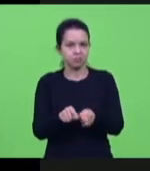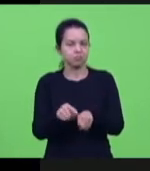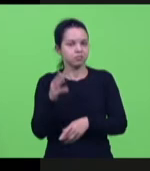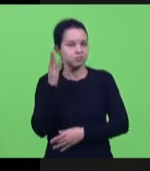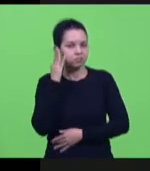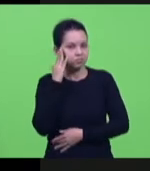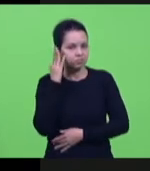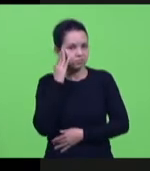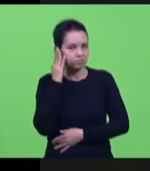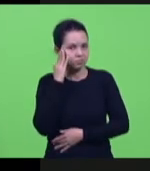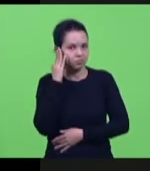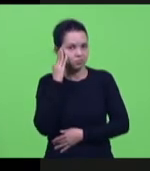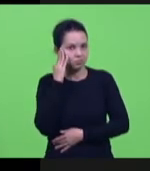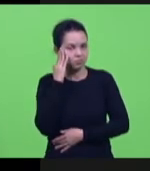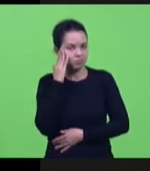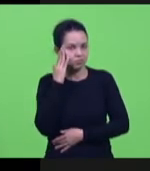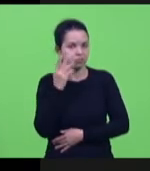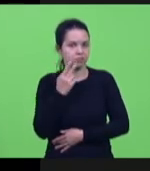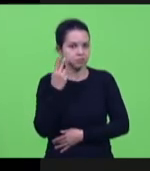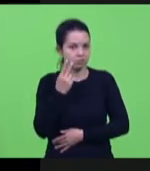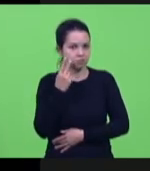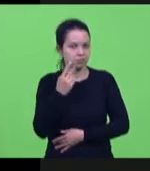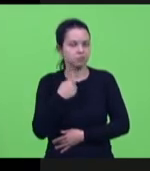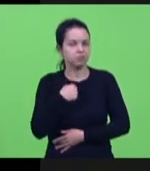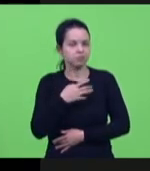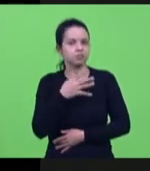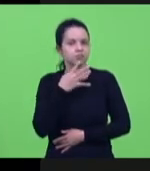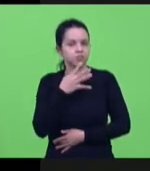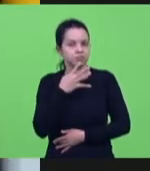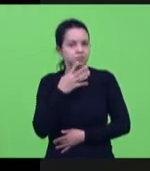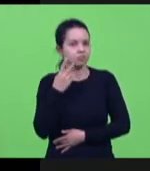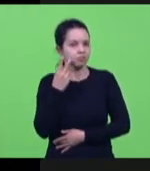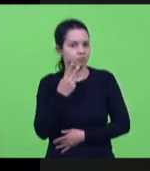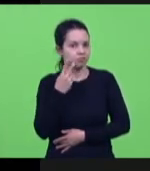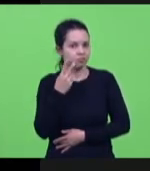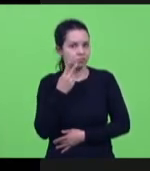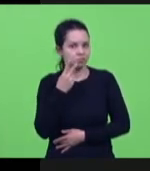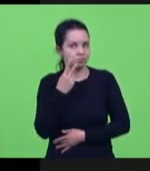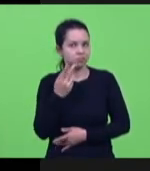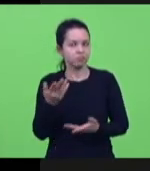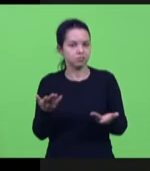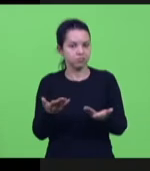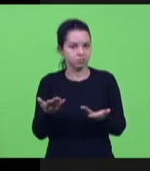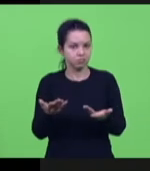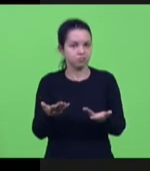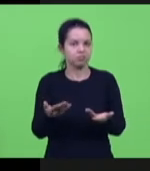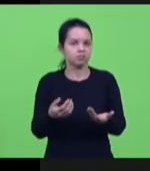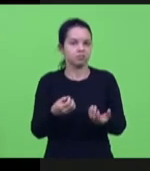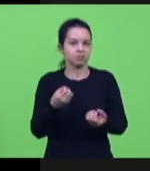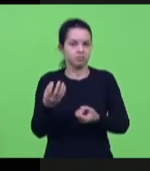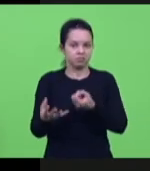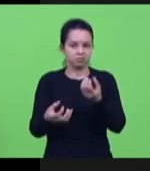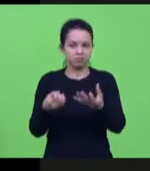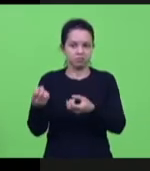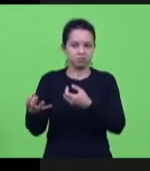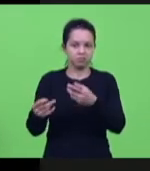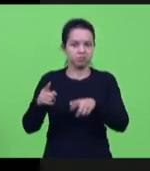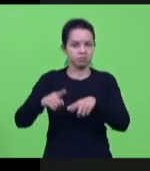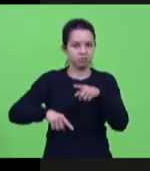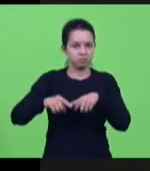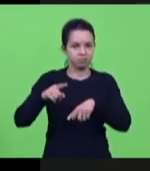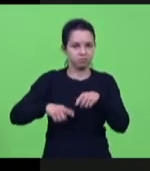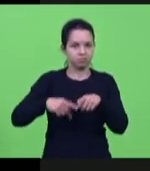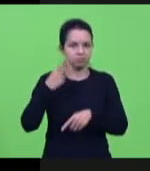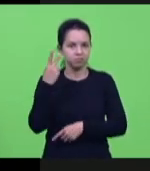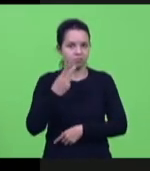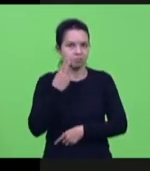fazer política, conheço política. Agora, distribuir material político ou